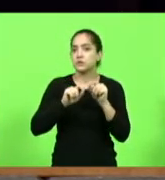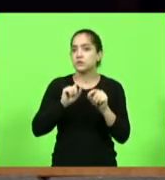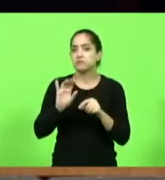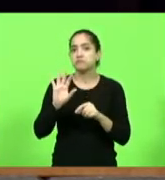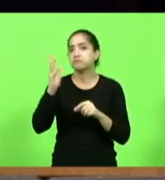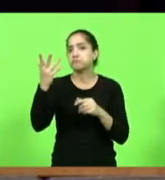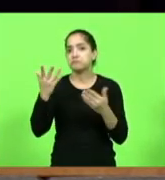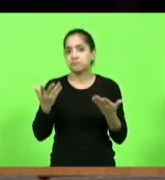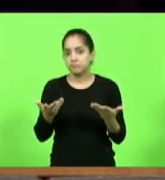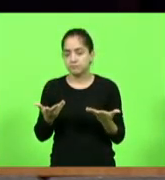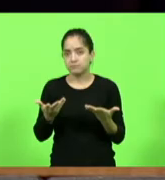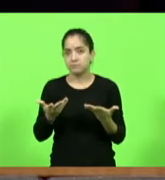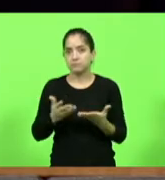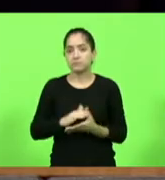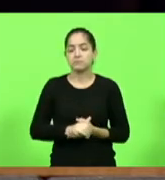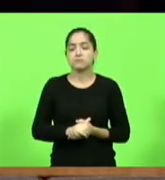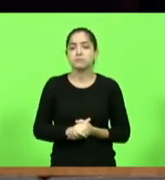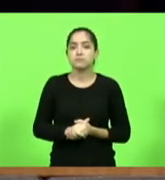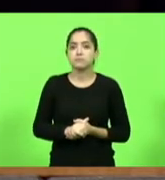o que estava acontecendo,